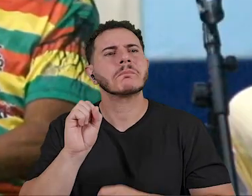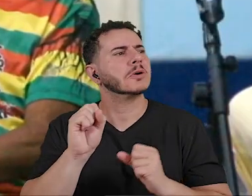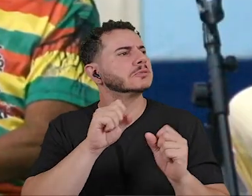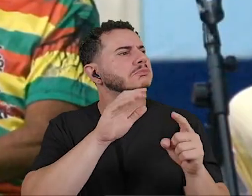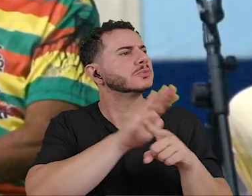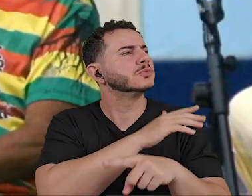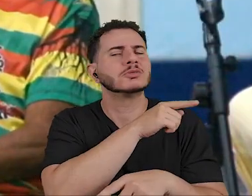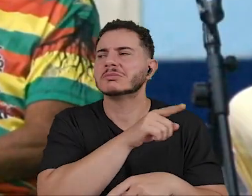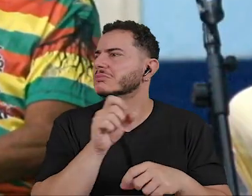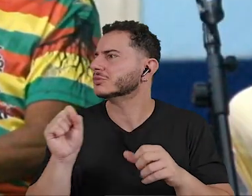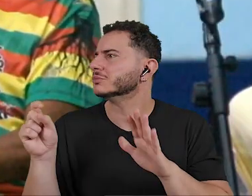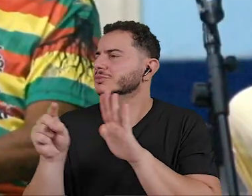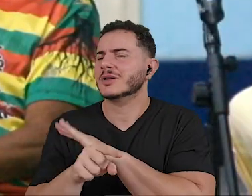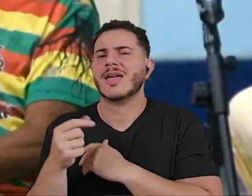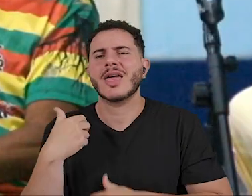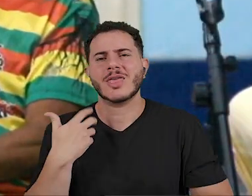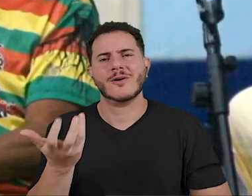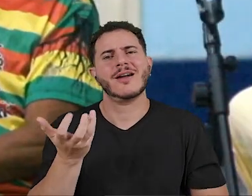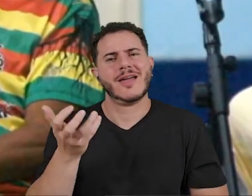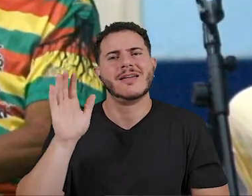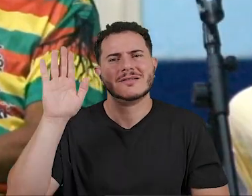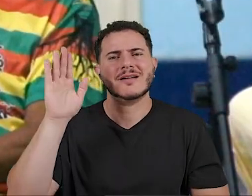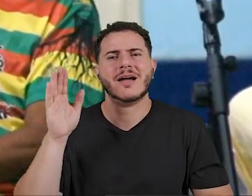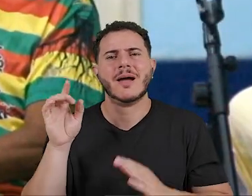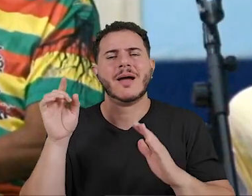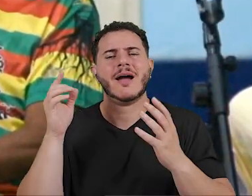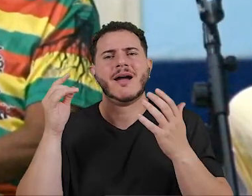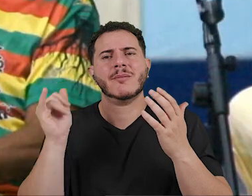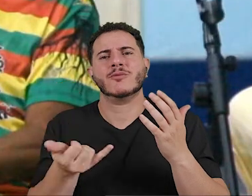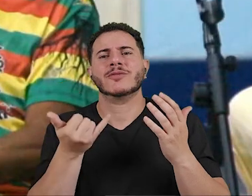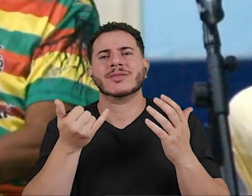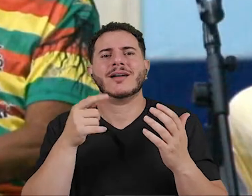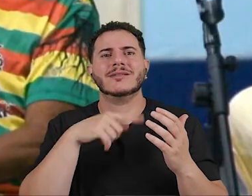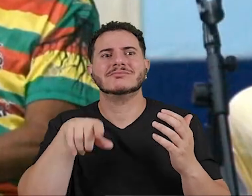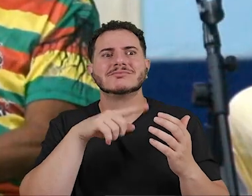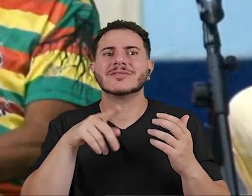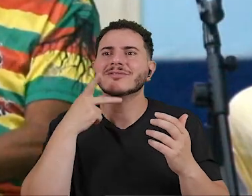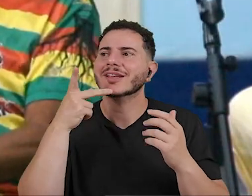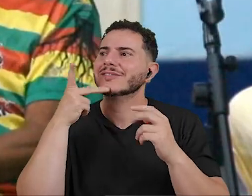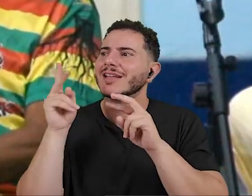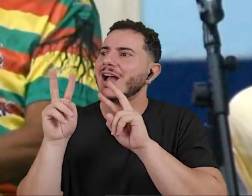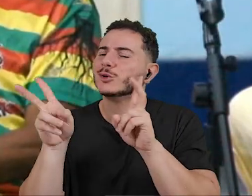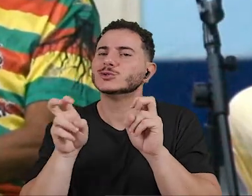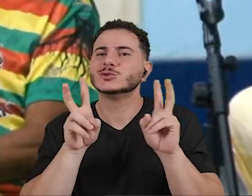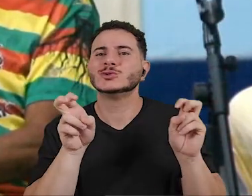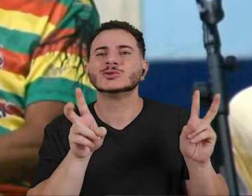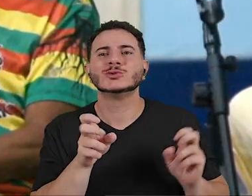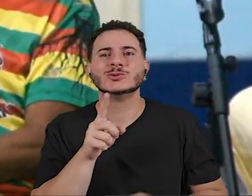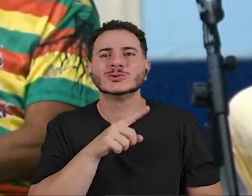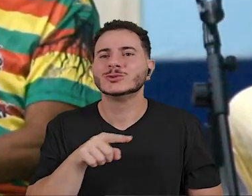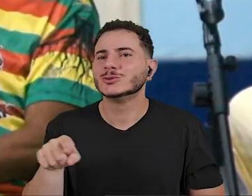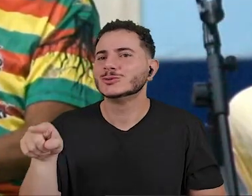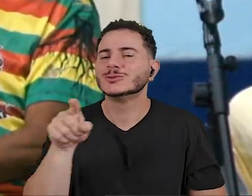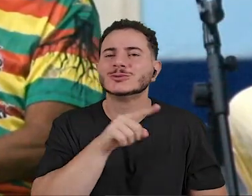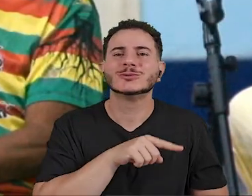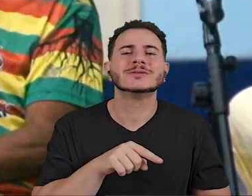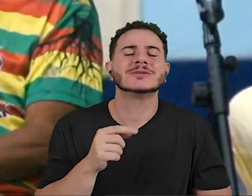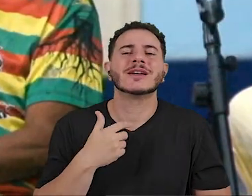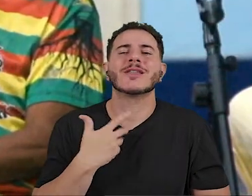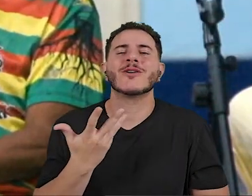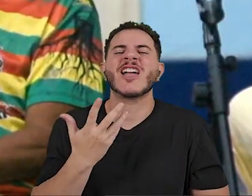de uns assuntos aí e eu queria botar um pouco de pimenta na roda, se você me permite, até